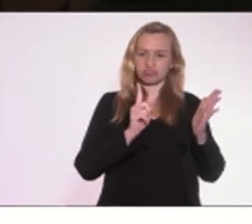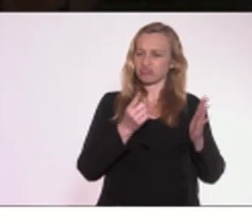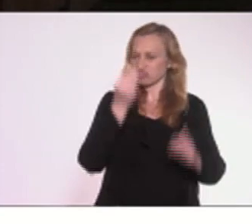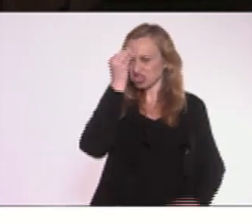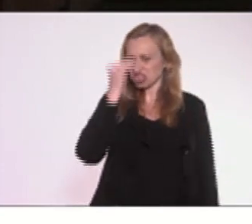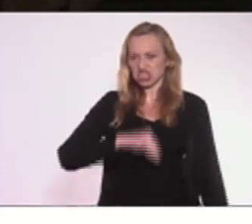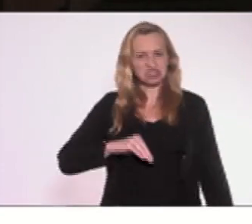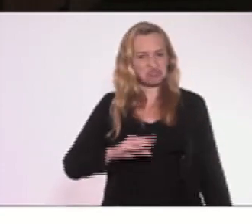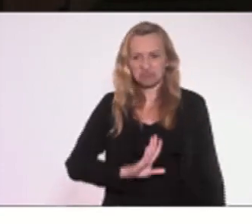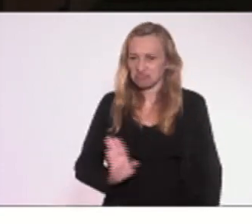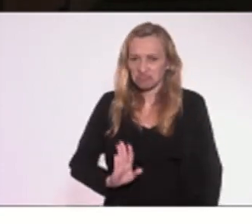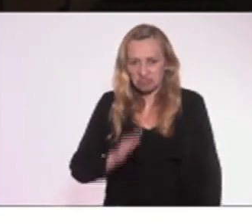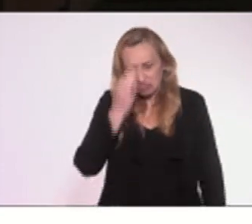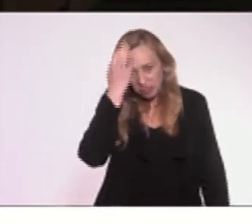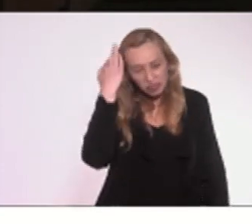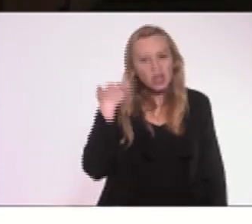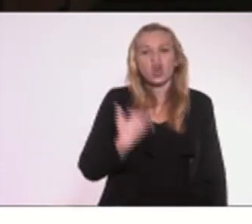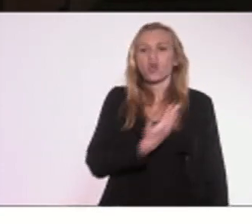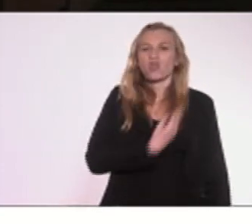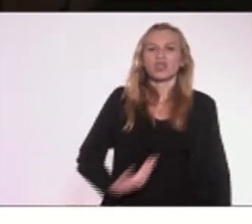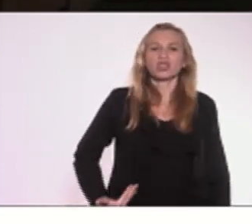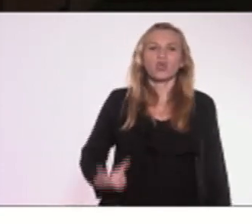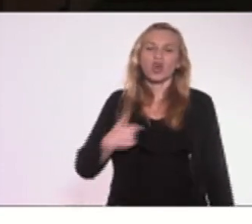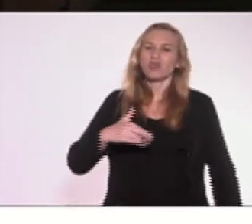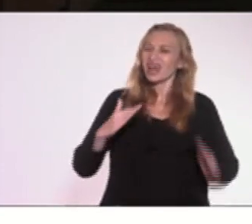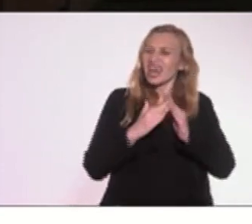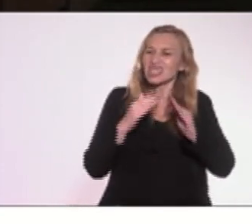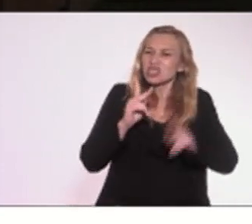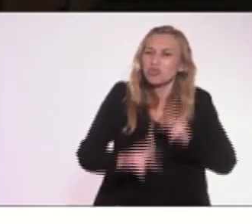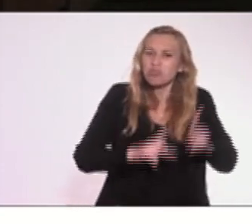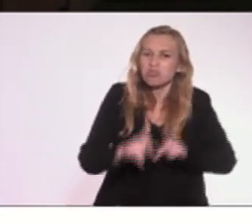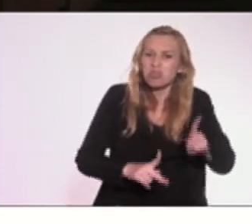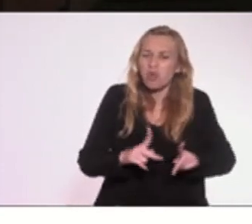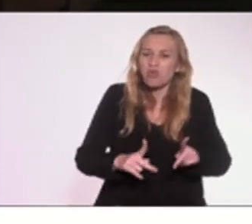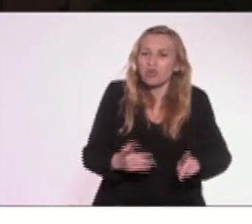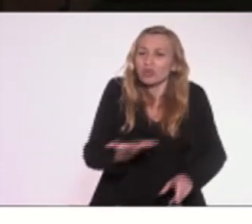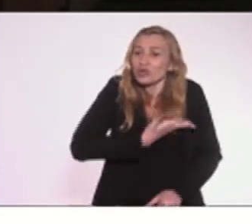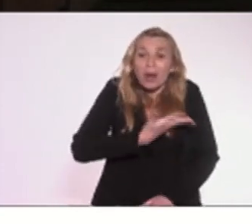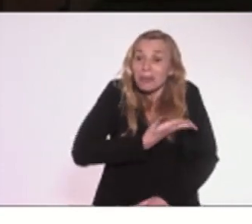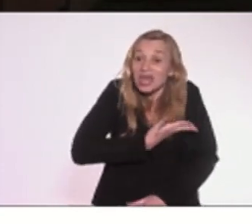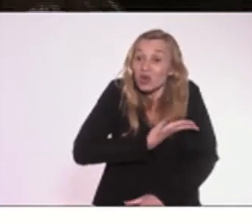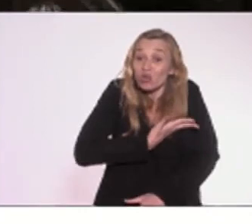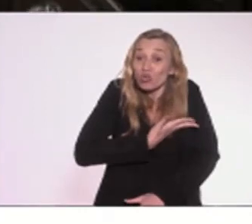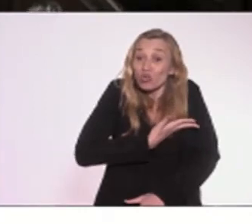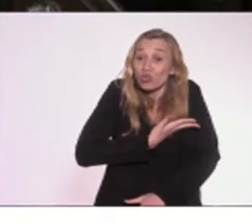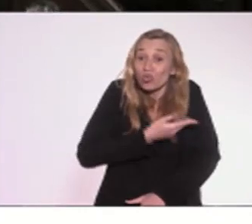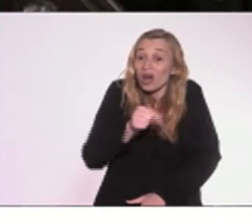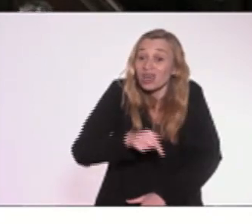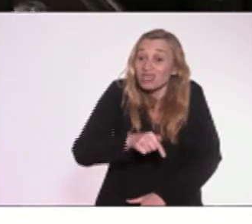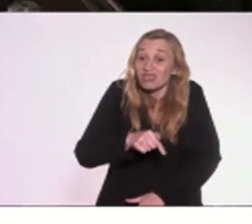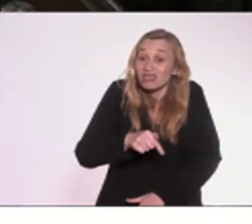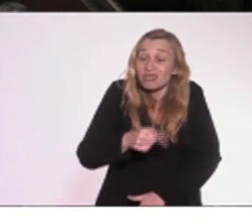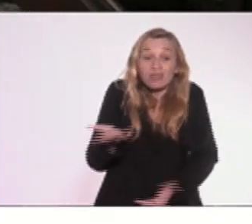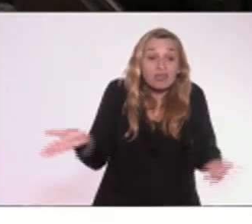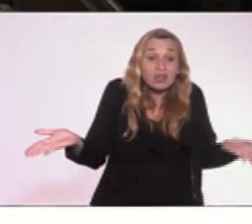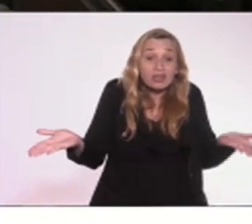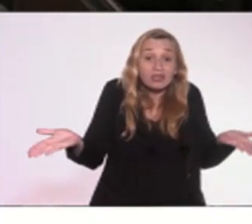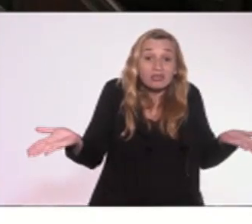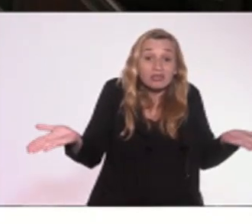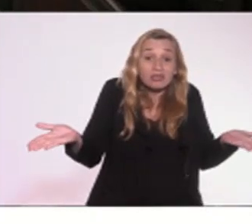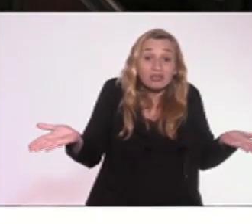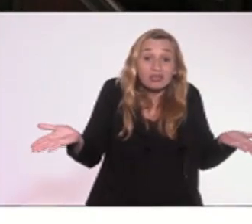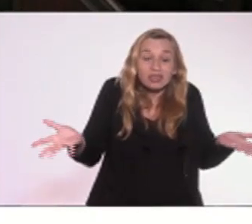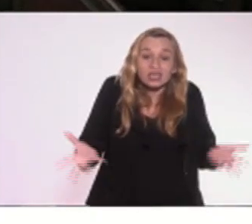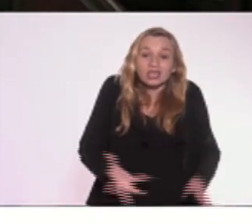Desisti. Por quê? Governador, eu estou na casa do povo, mas eu estou cheio de amigos. Eu só tenho meus amigos aqui. É